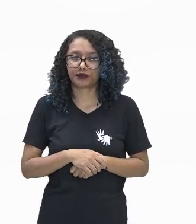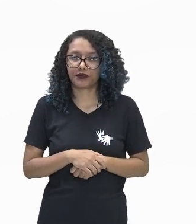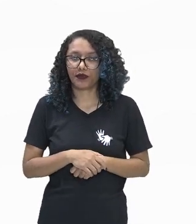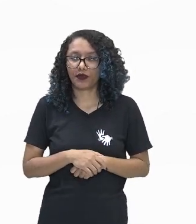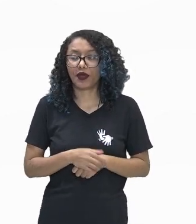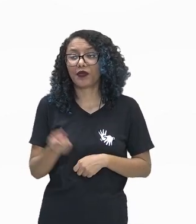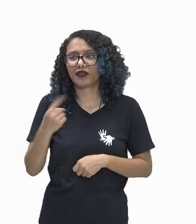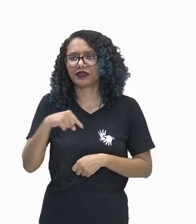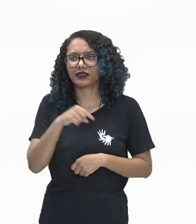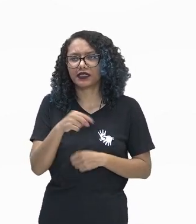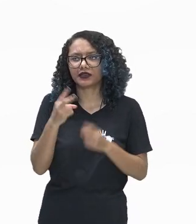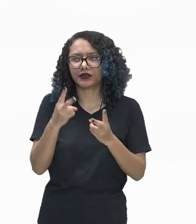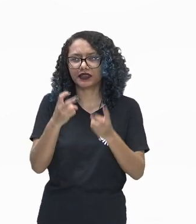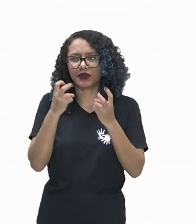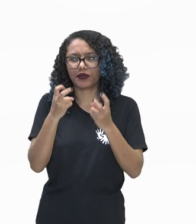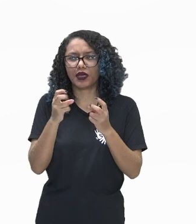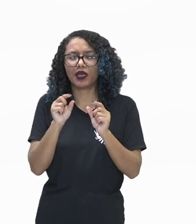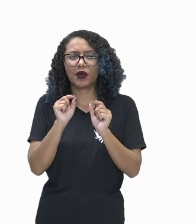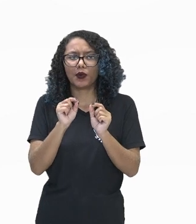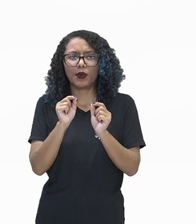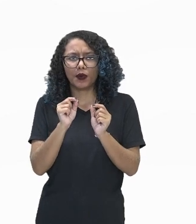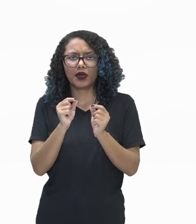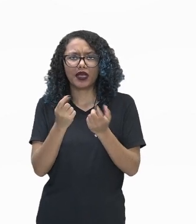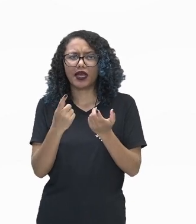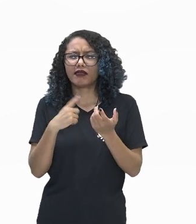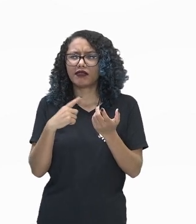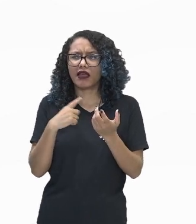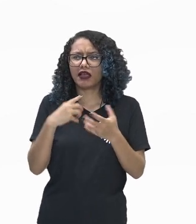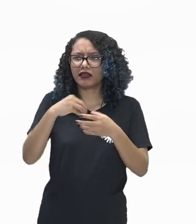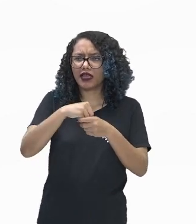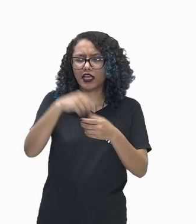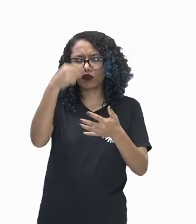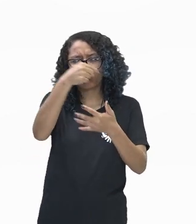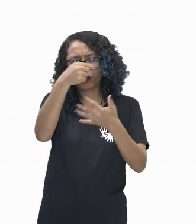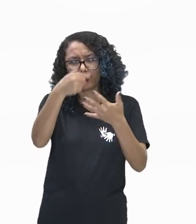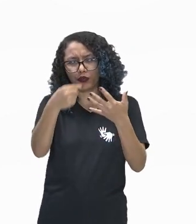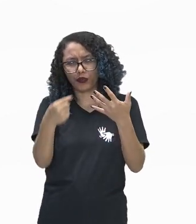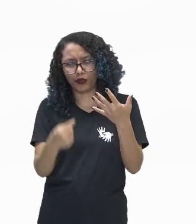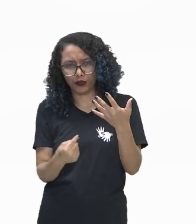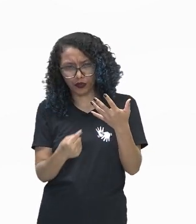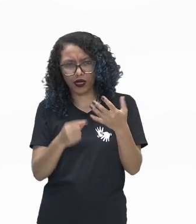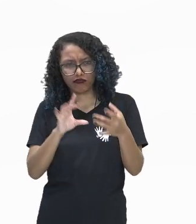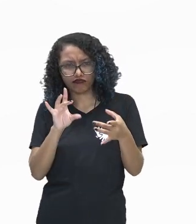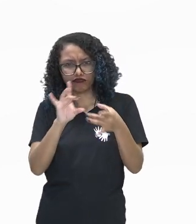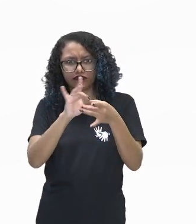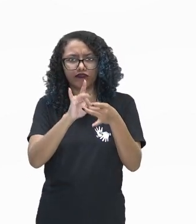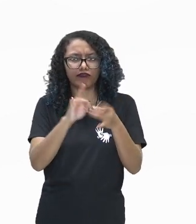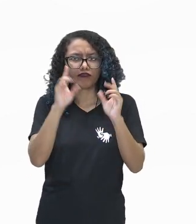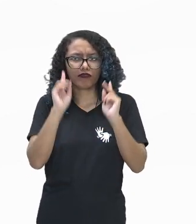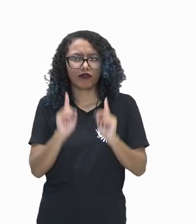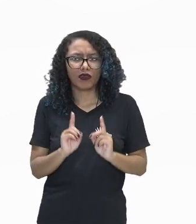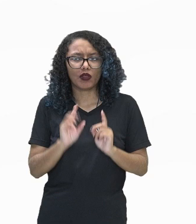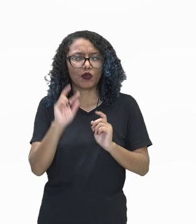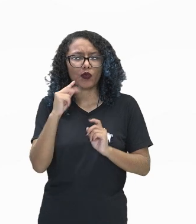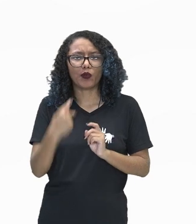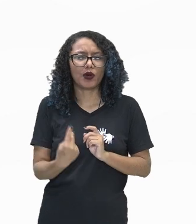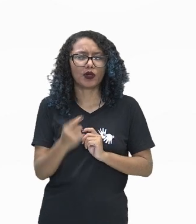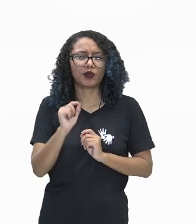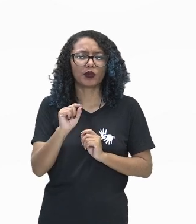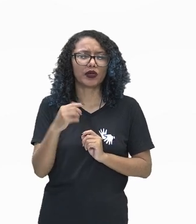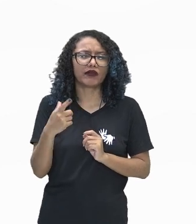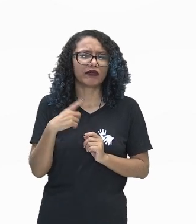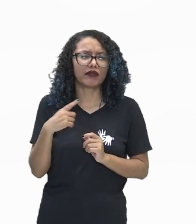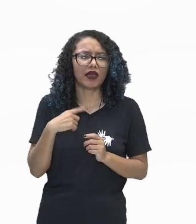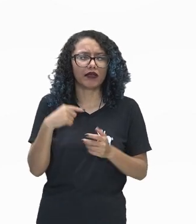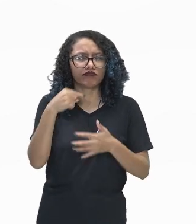perceberem o que está na órbita dos direitos humanos, o que circula, o que está ligado com os direitos humanos. Então, em primeiro